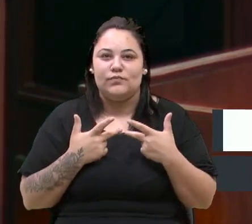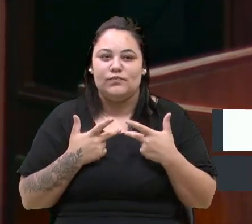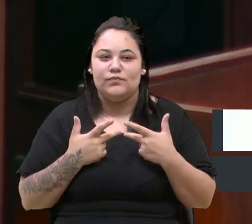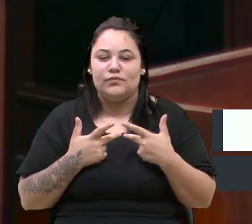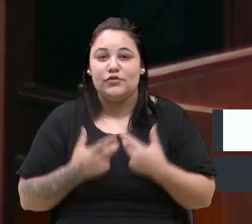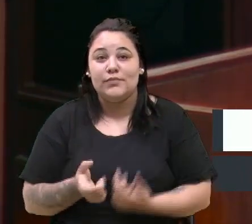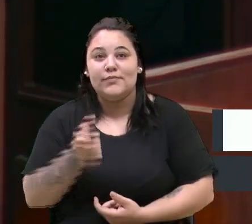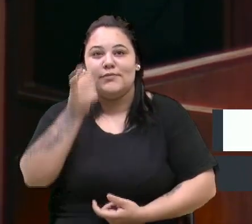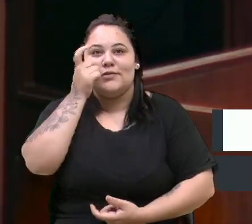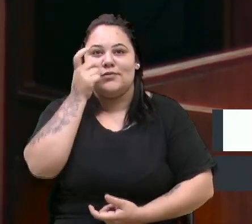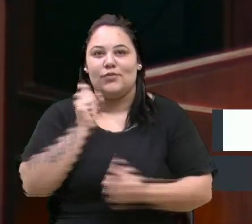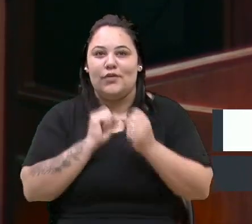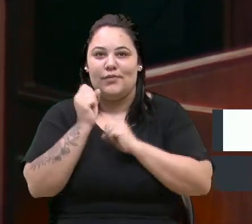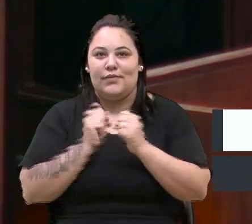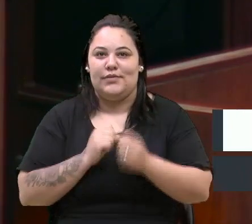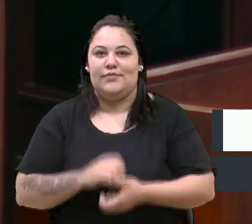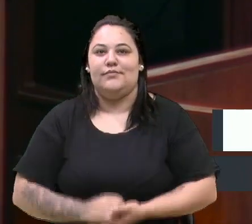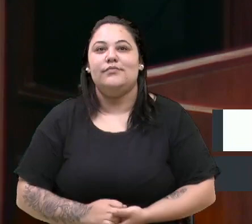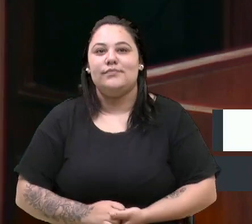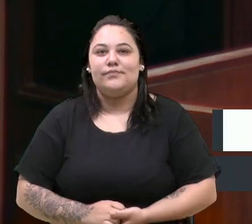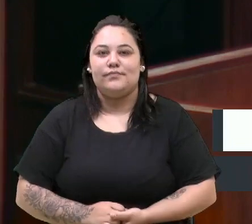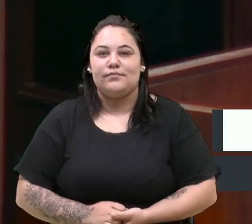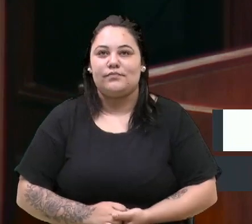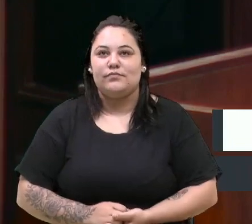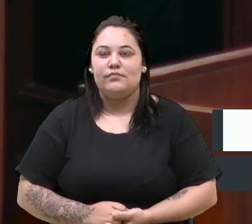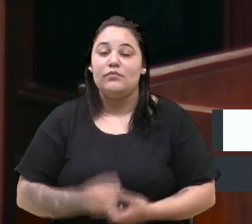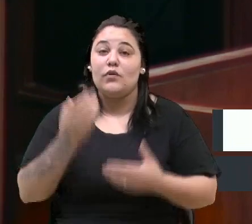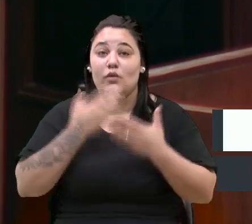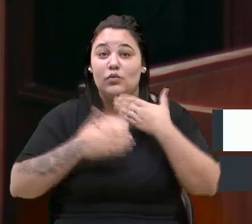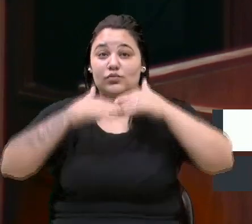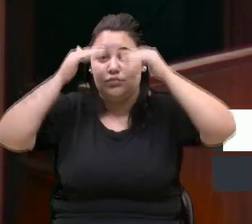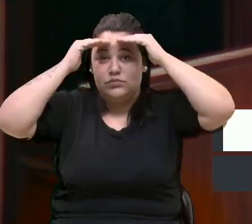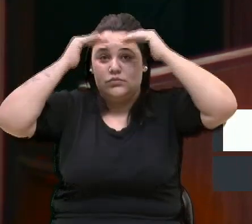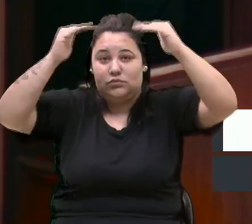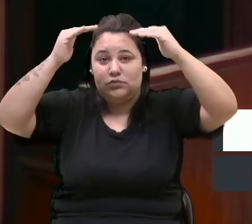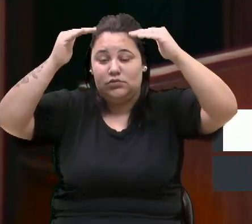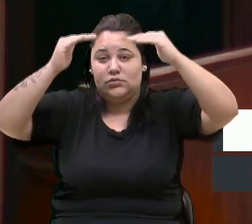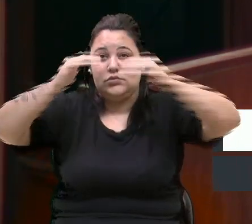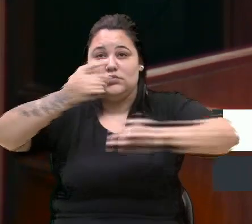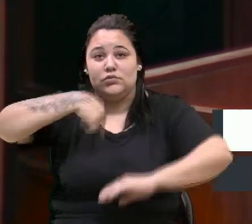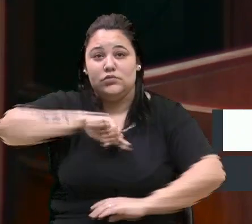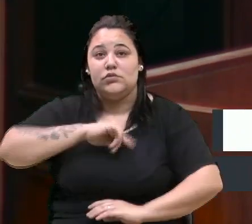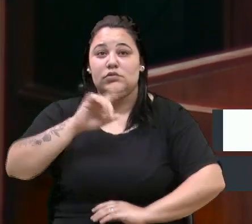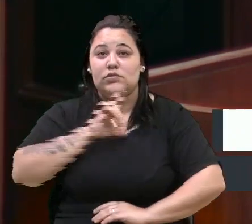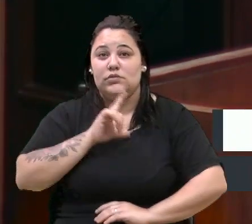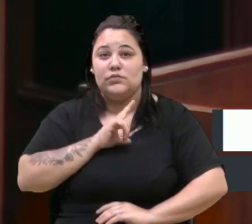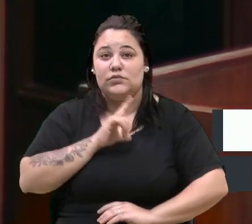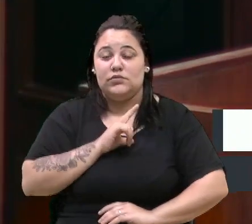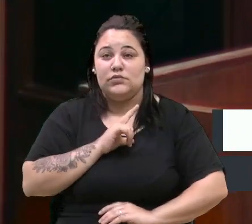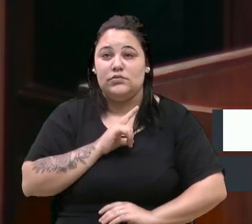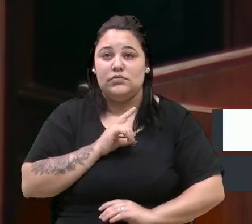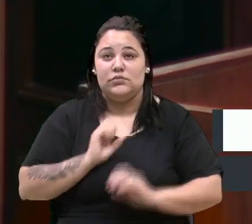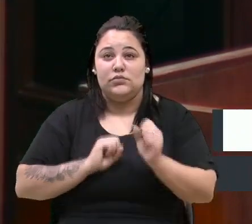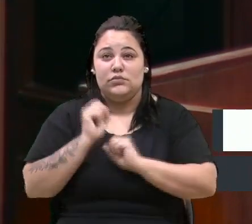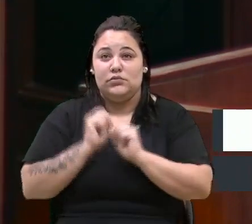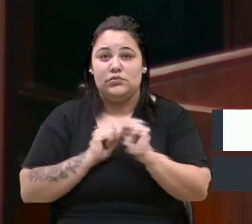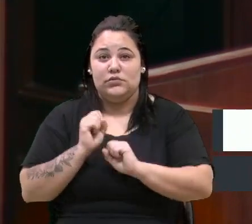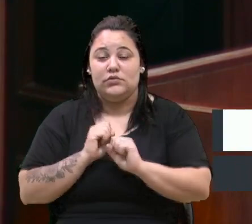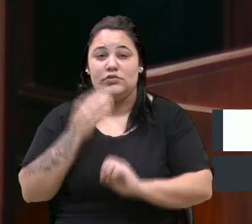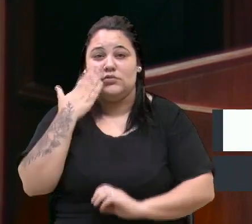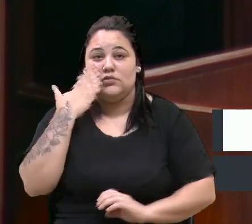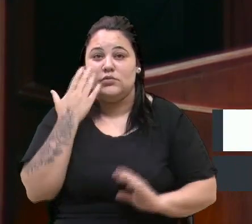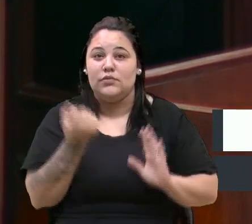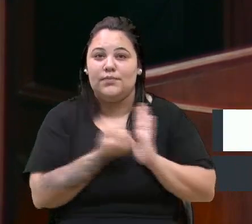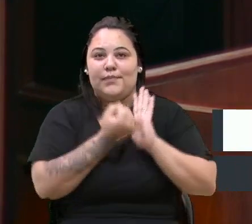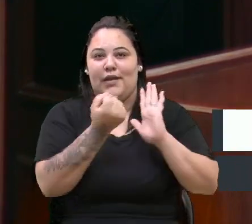empresa Sulgás. Com todo o respeito que temos pela empresa Sulgás, e soubemos o impacto que